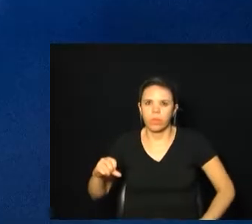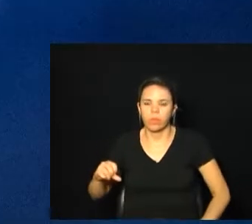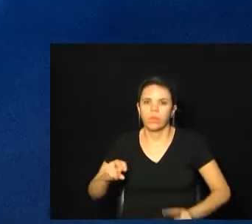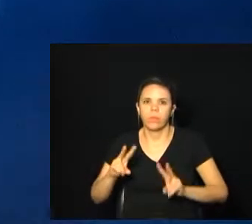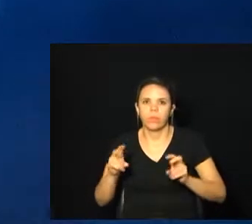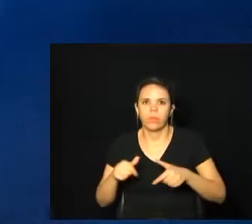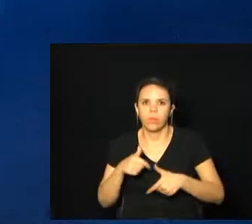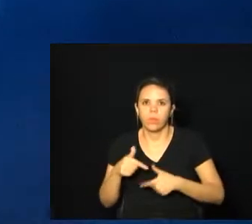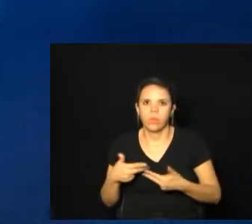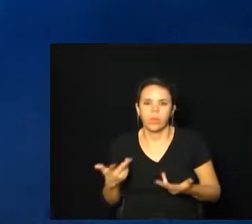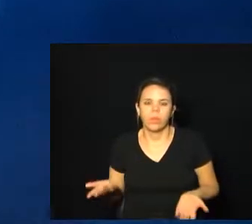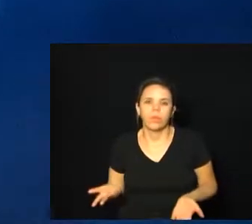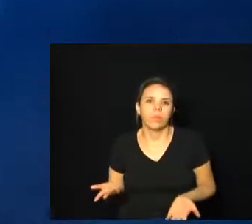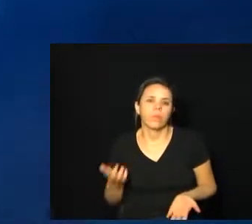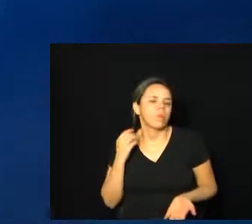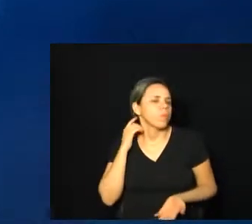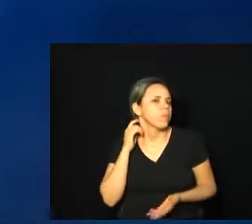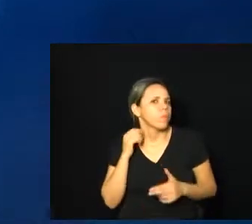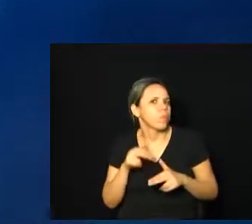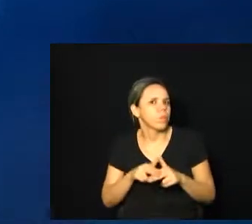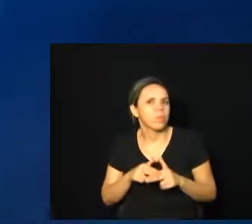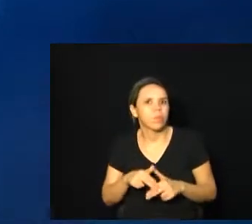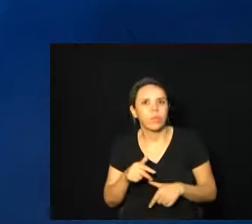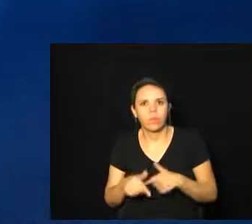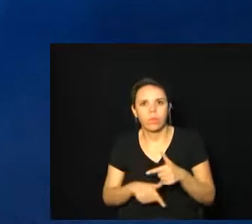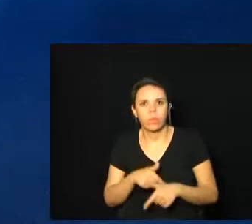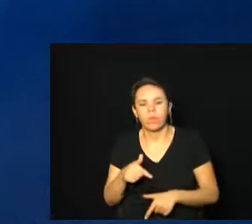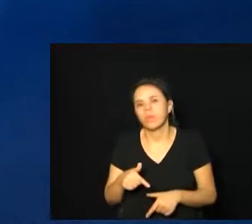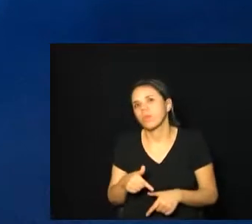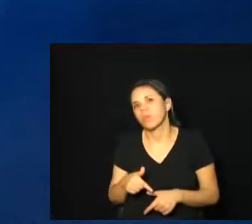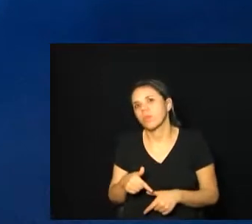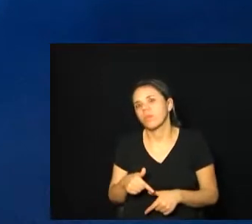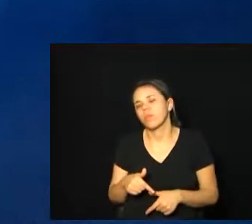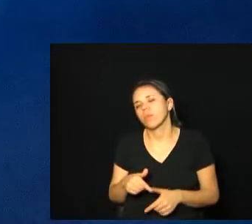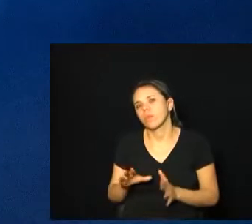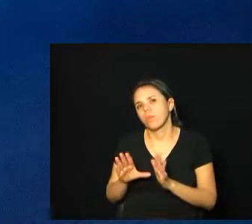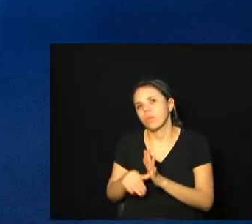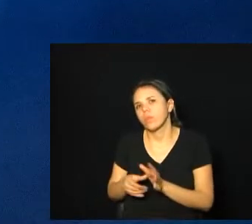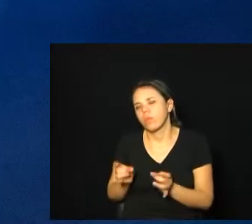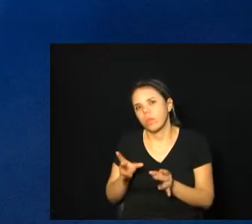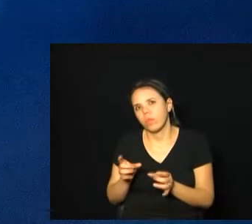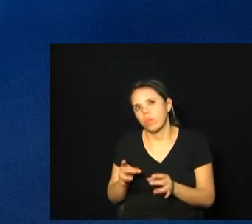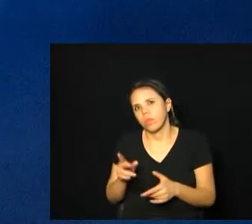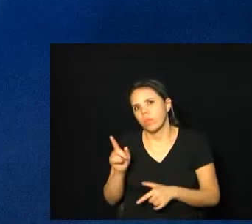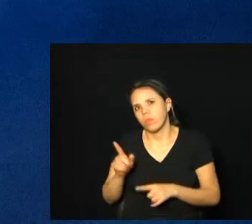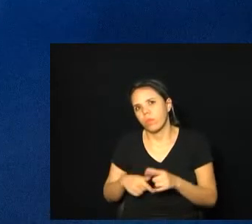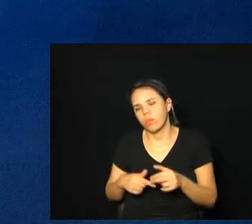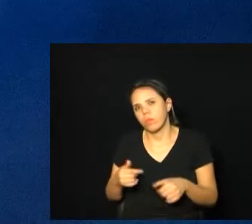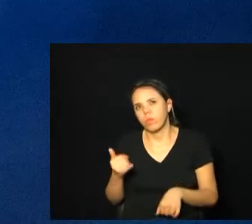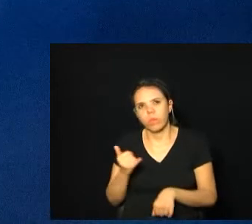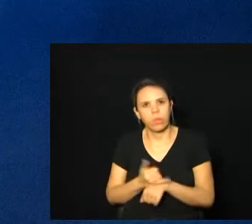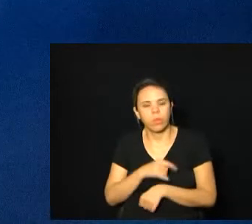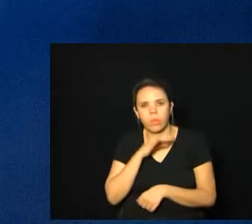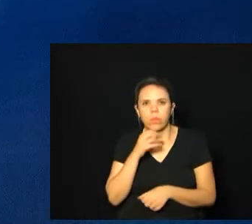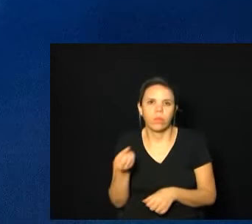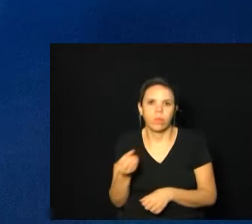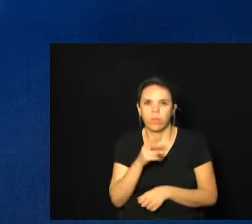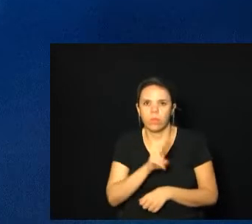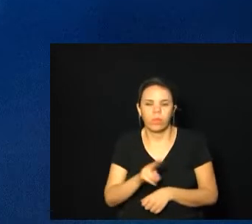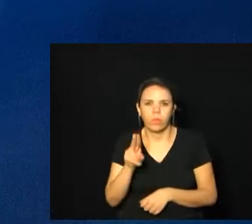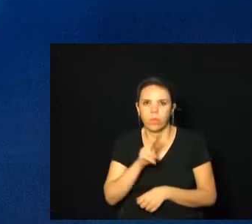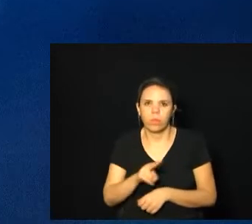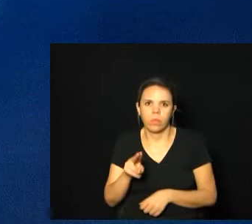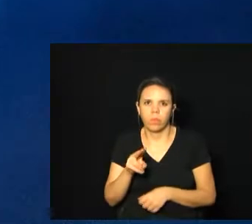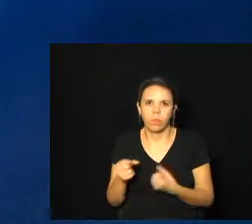das atividades dedicadas à operação de desmanche, compra e venda de sucatas e de peças novas e usadas